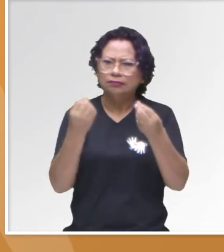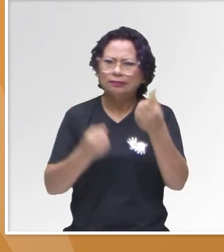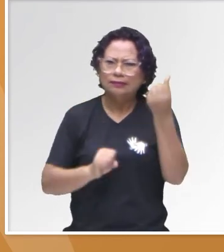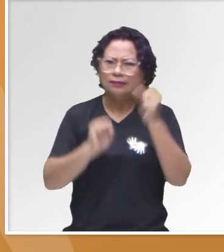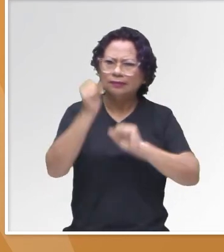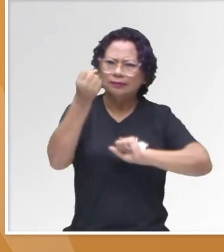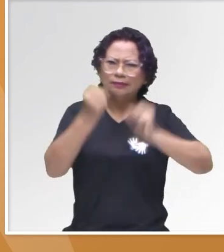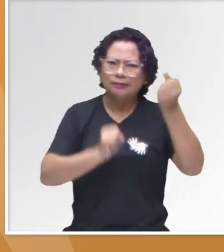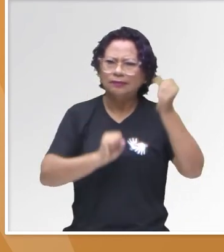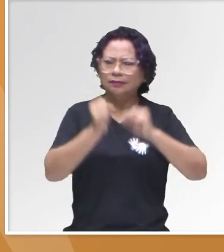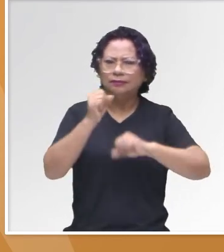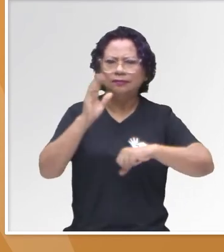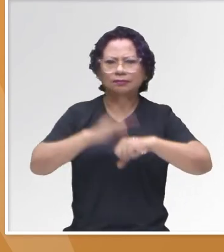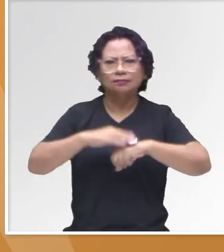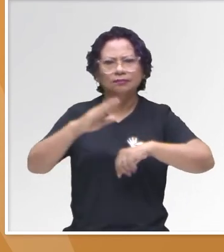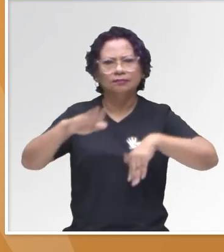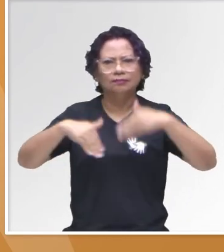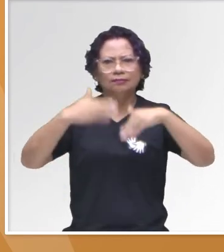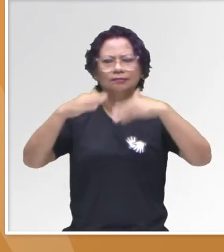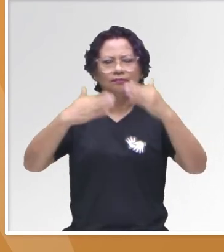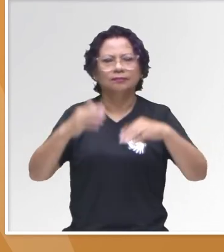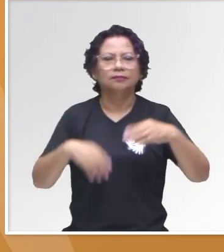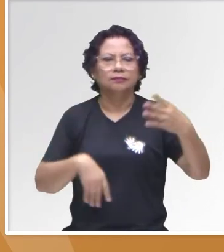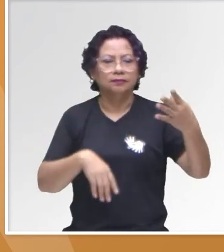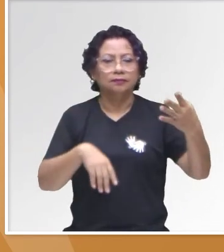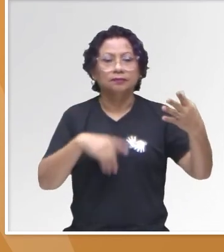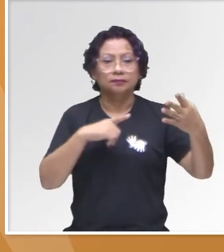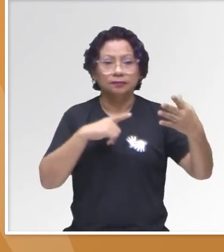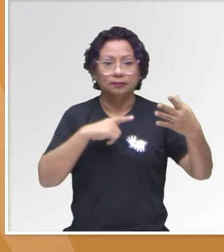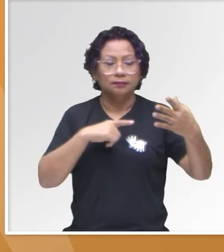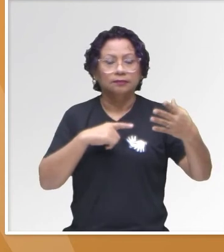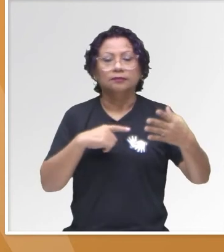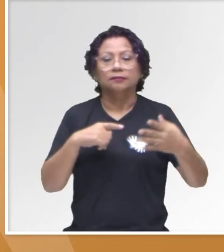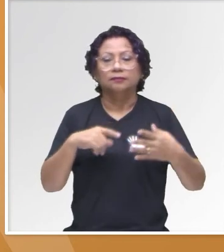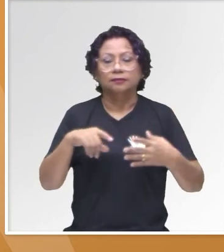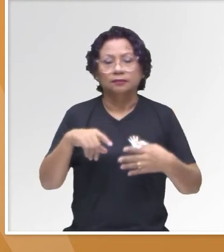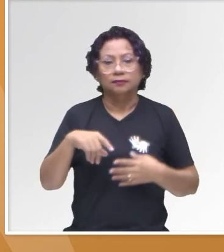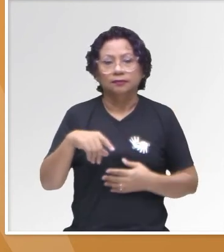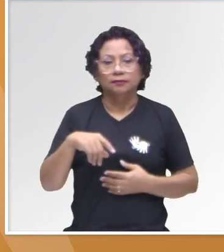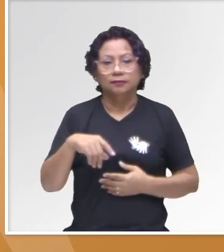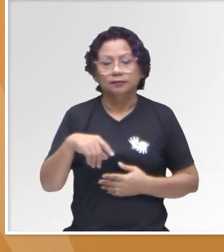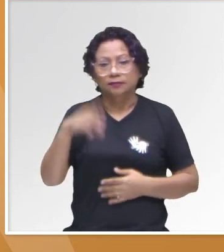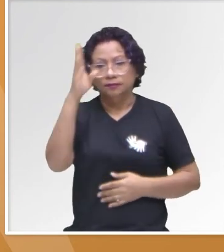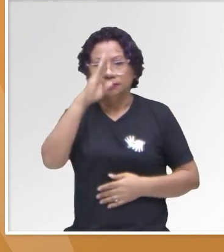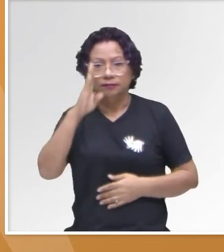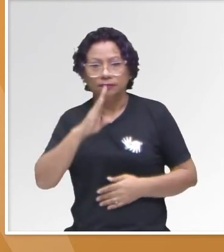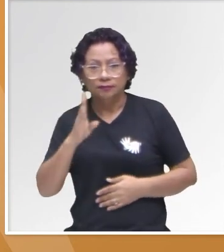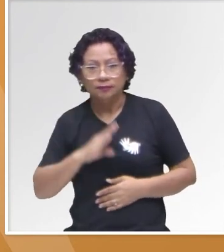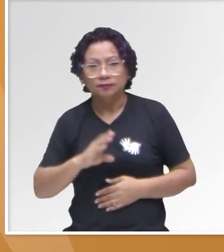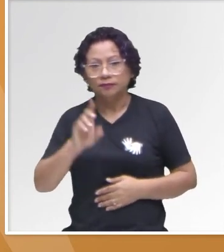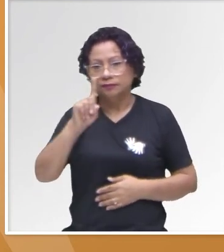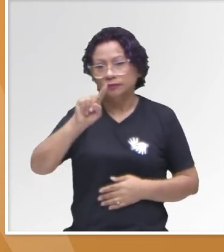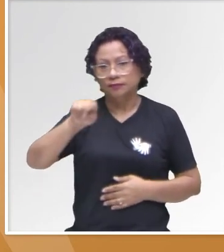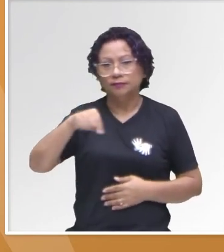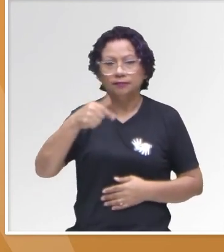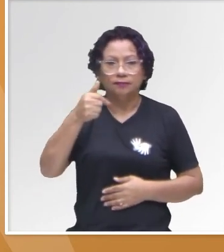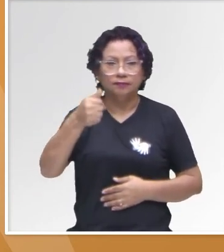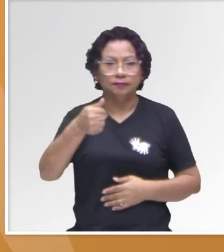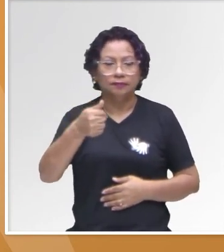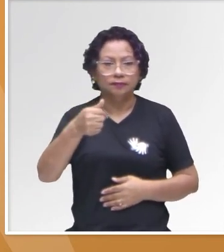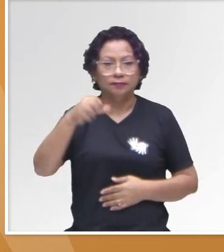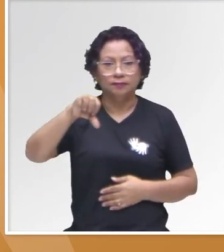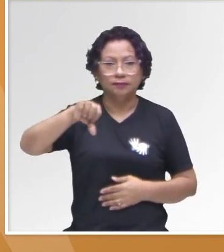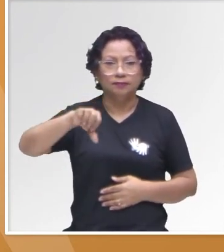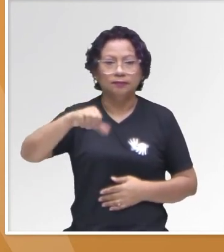outros 4 países. Aí a gente tem o Brasil, com 1,796 bilhão, aqui também